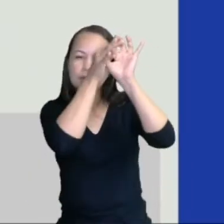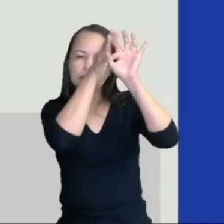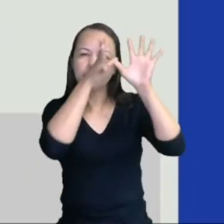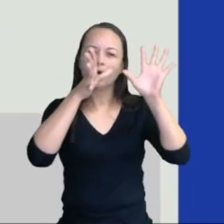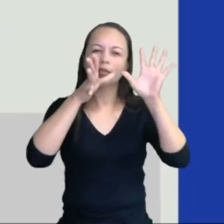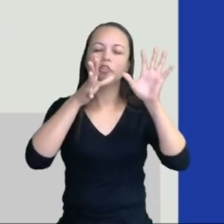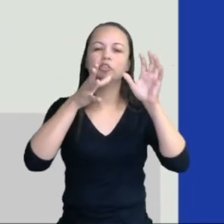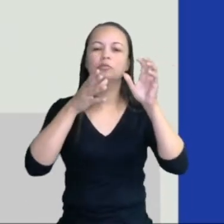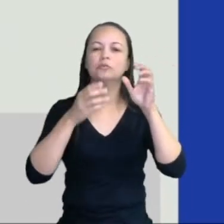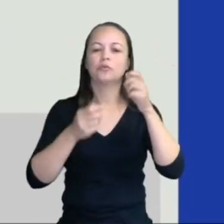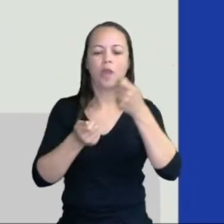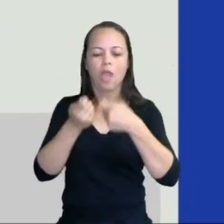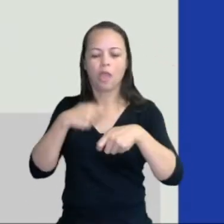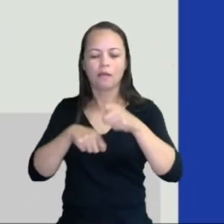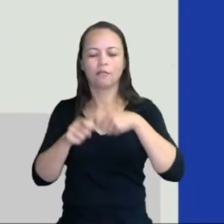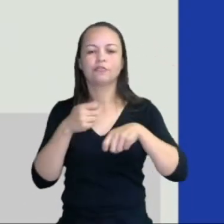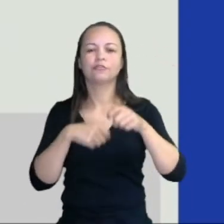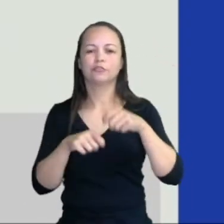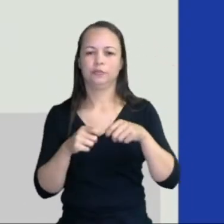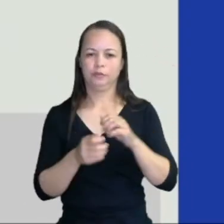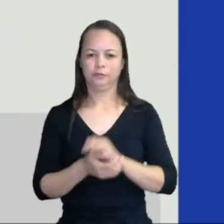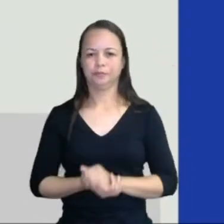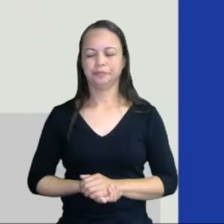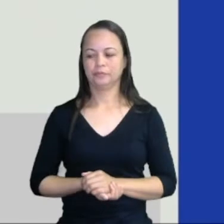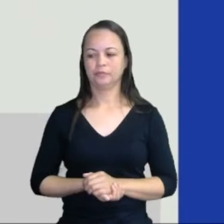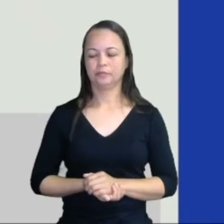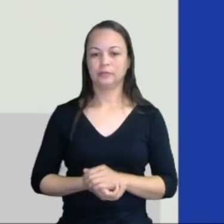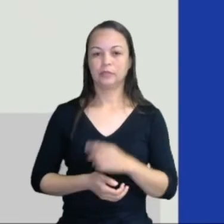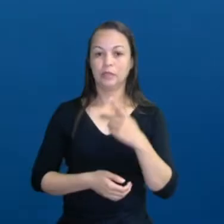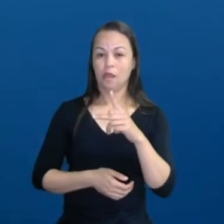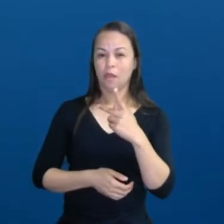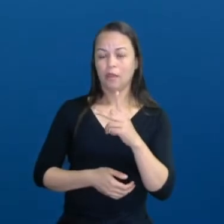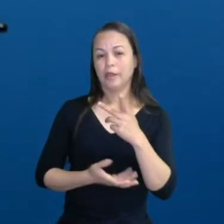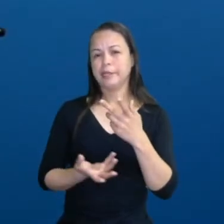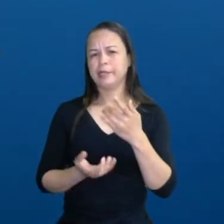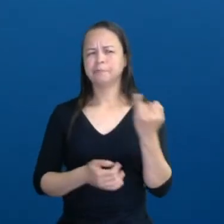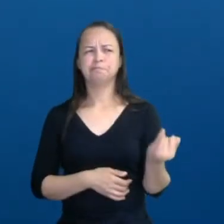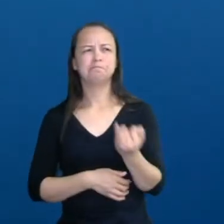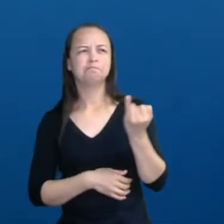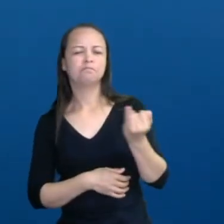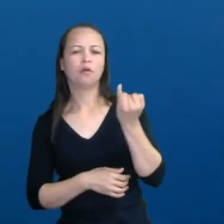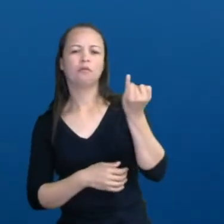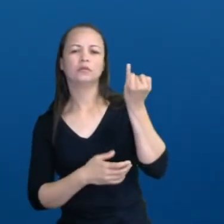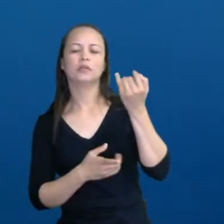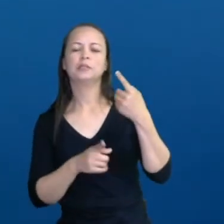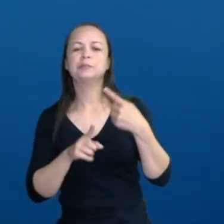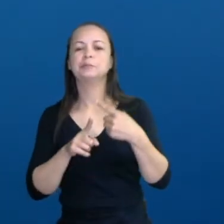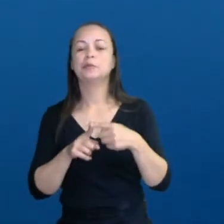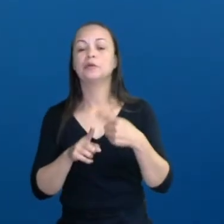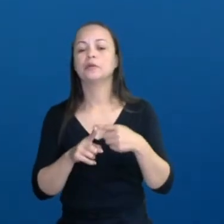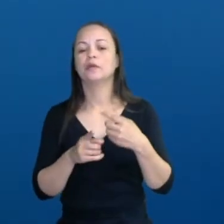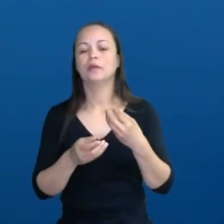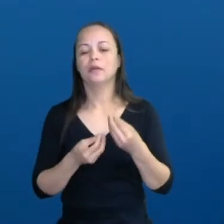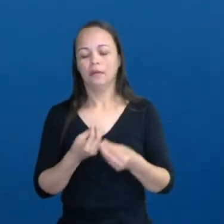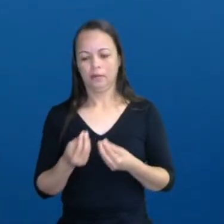ele é importante porque o liberalismo econômico é importante porque a